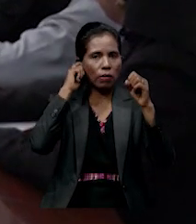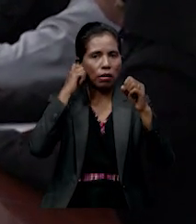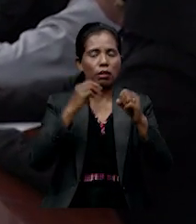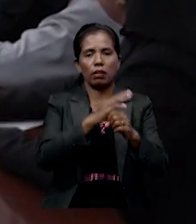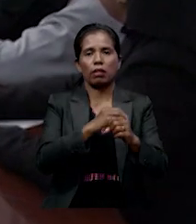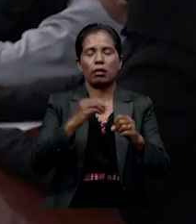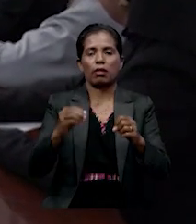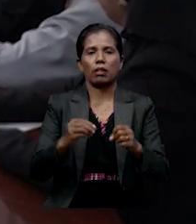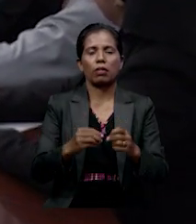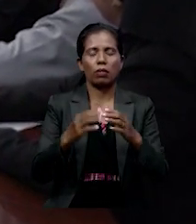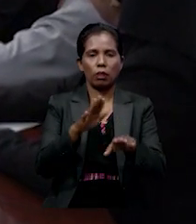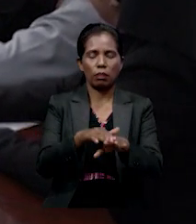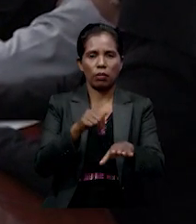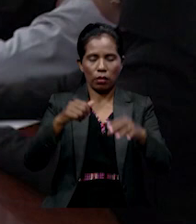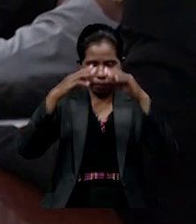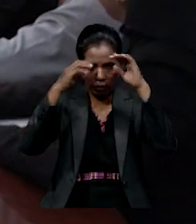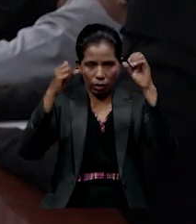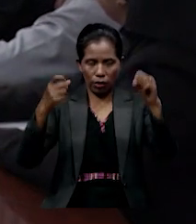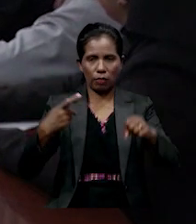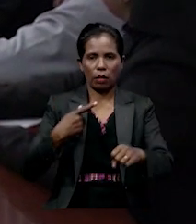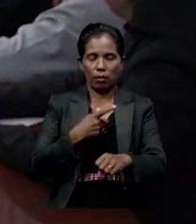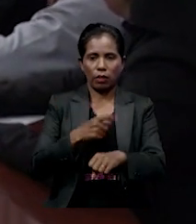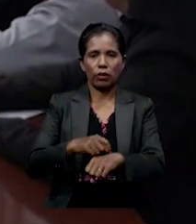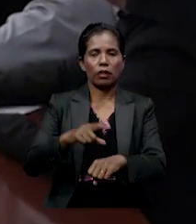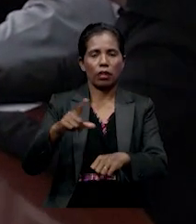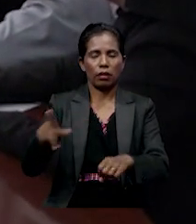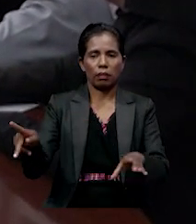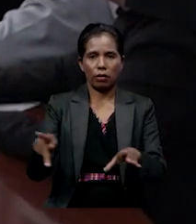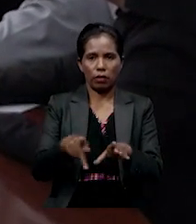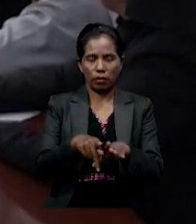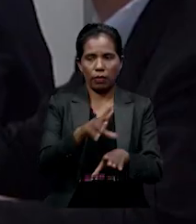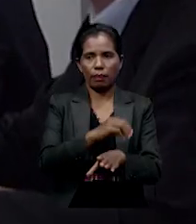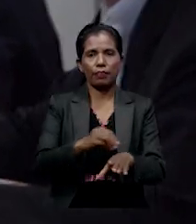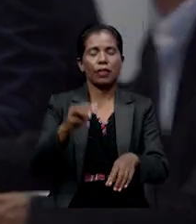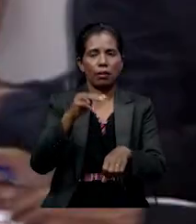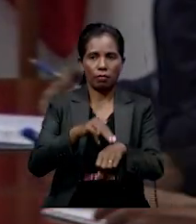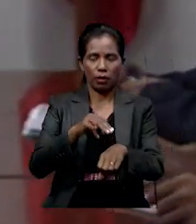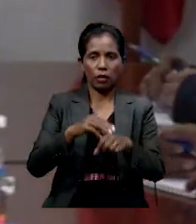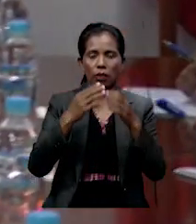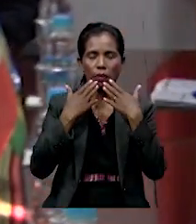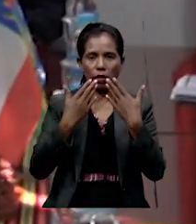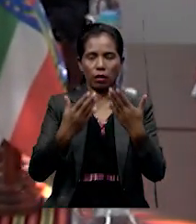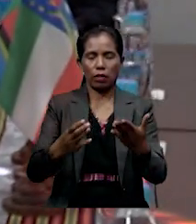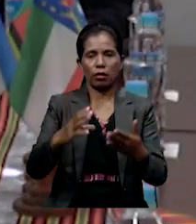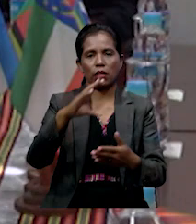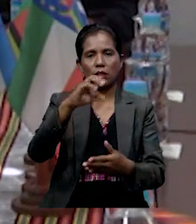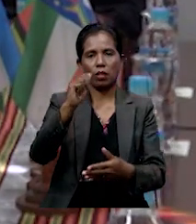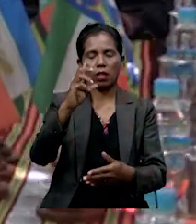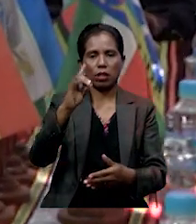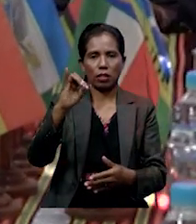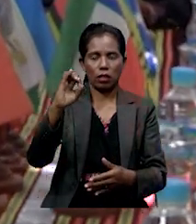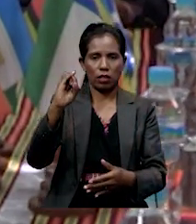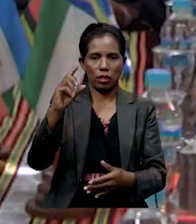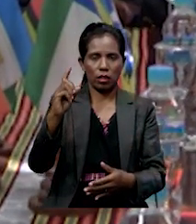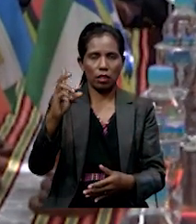Guterres Lopes, pode convidar presidente do Parlamento a participar e a recessão no missa agradecimento cardeal Dom Virgílio do Carmo da